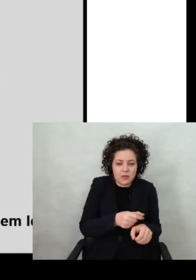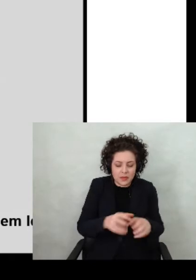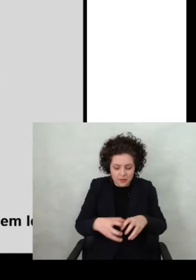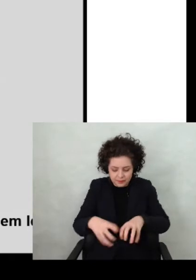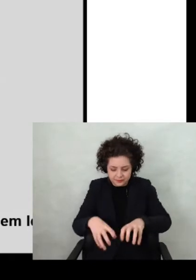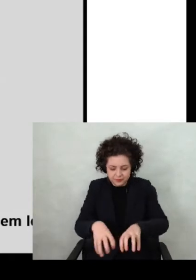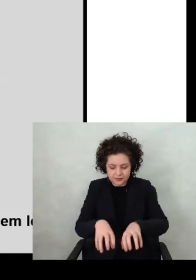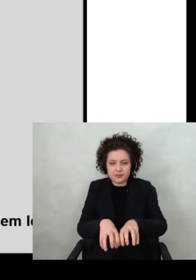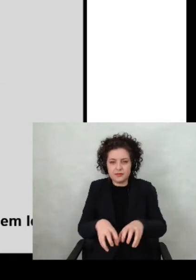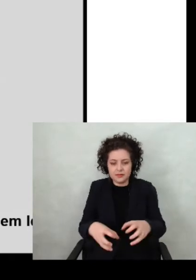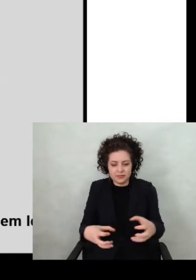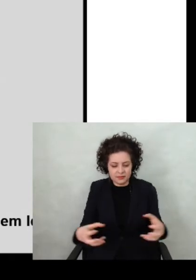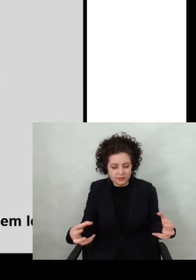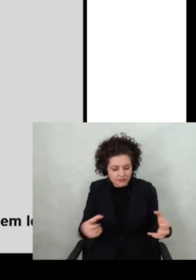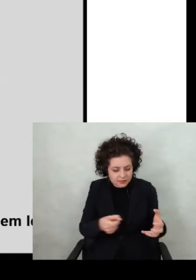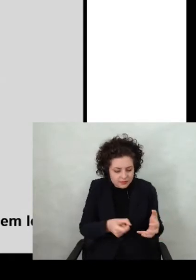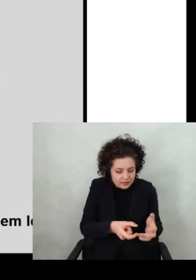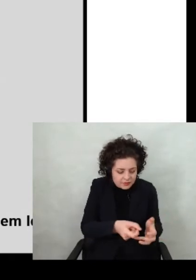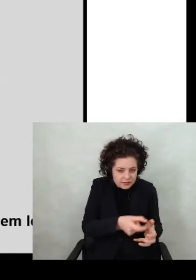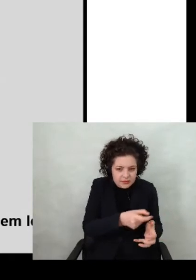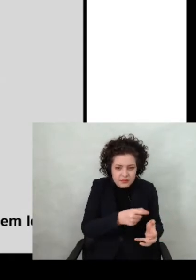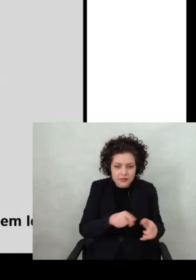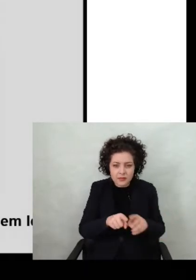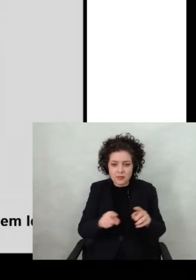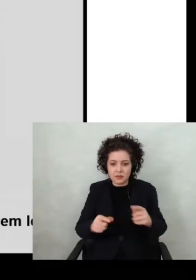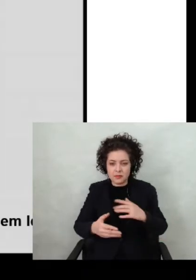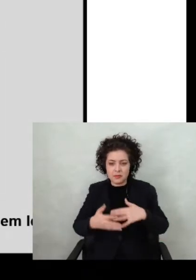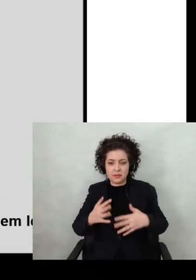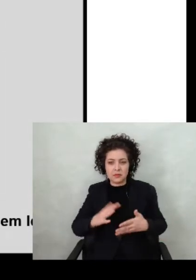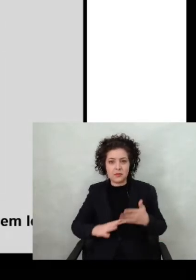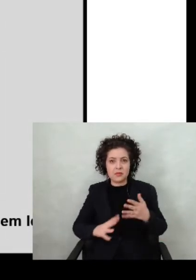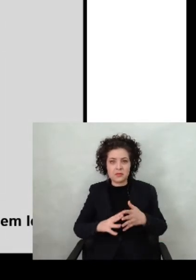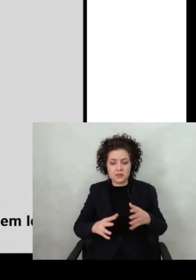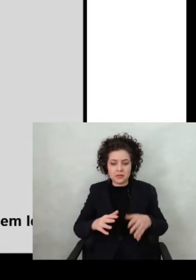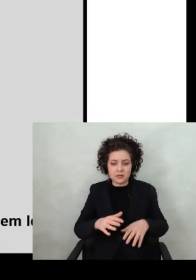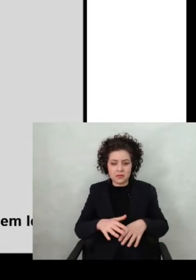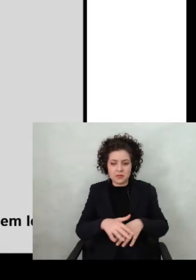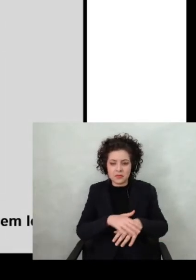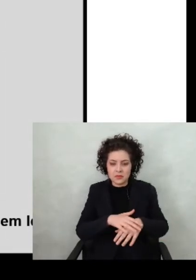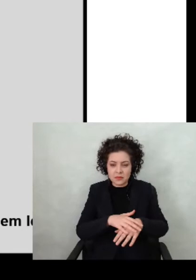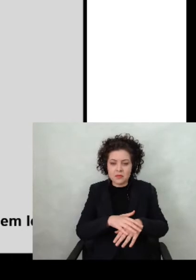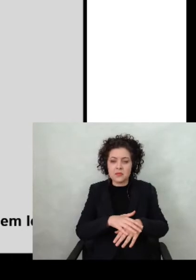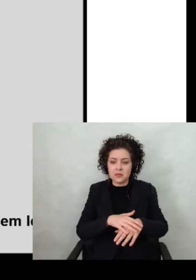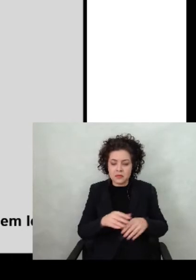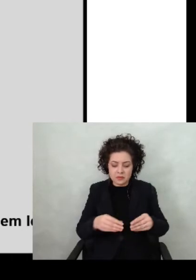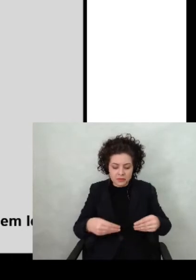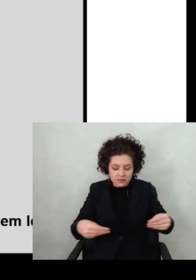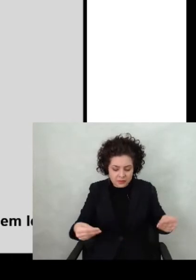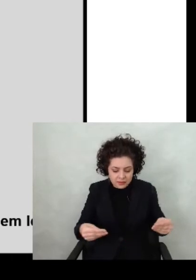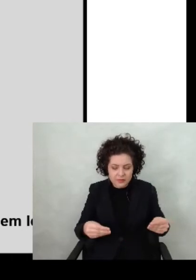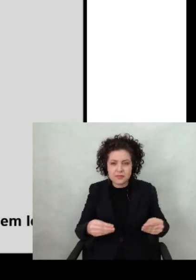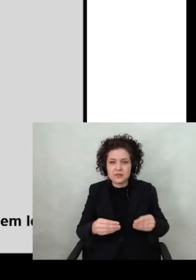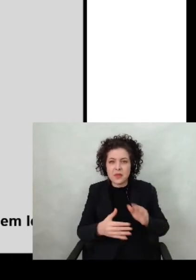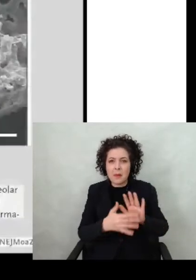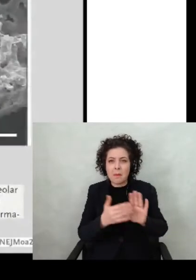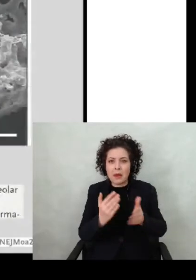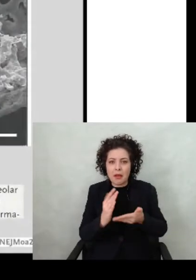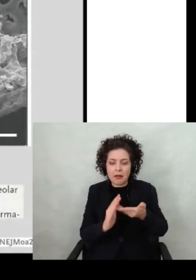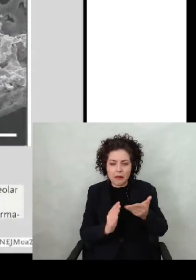sem comprometimento adjacente do tecido, o que denota aqui uma lesão endotelial importante,